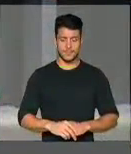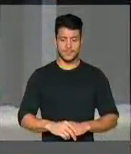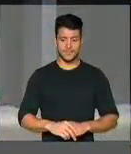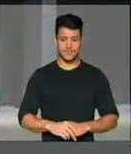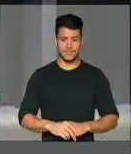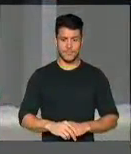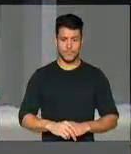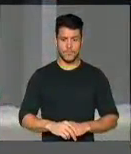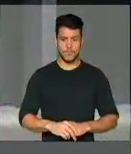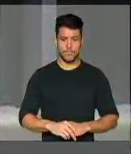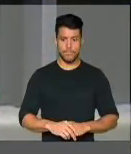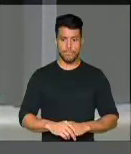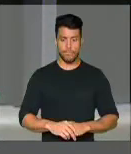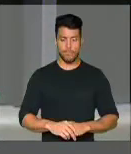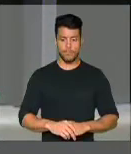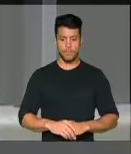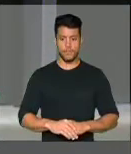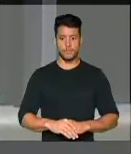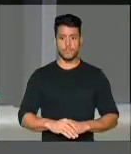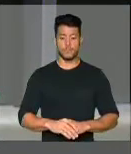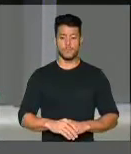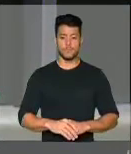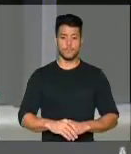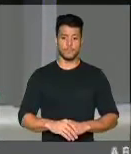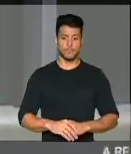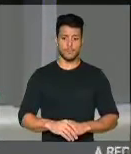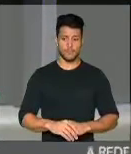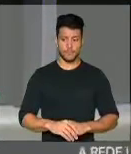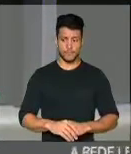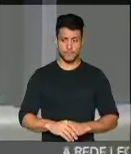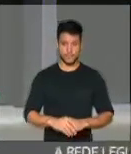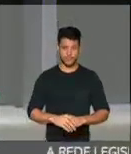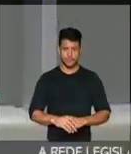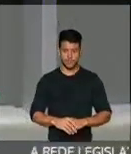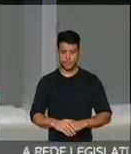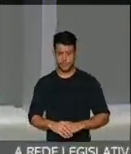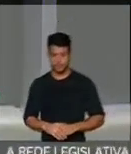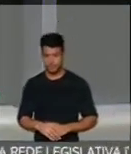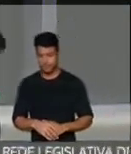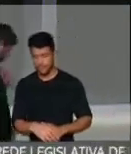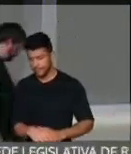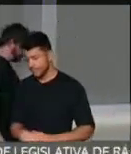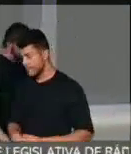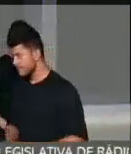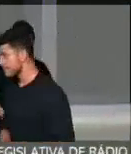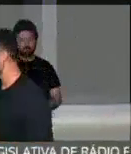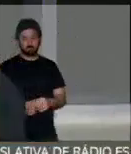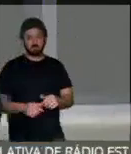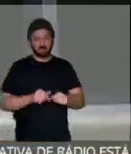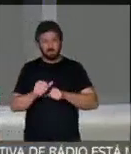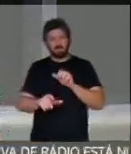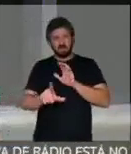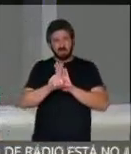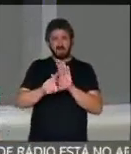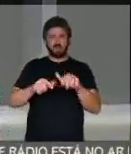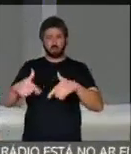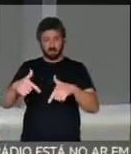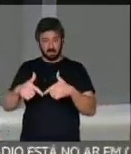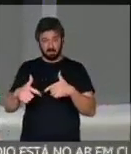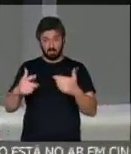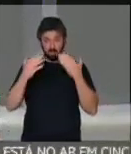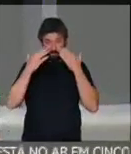isso é o que nós temos feito nesta casa. A reforma trabalhista, senhor presidente,